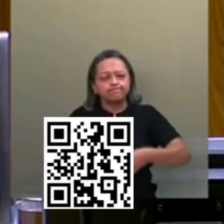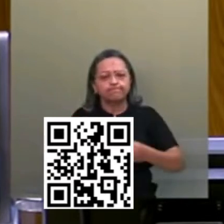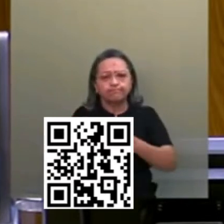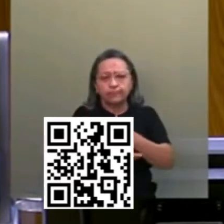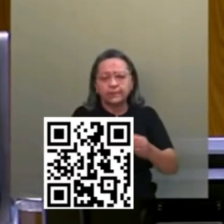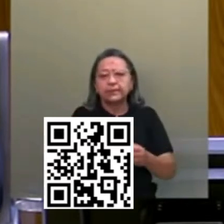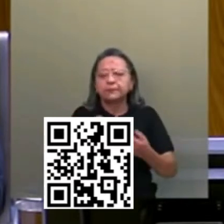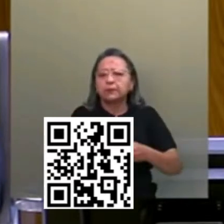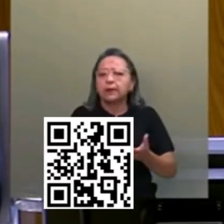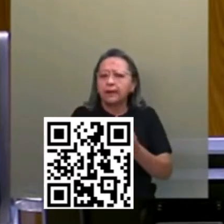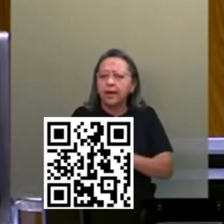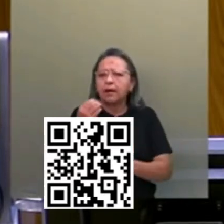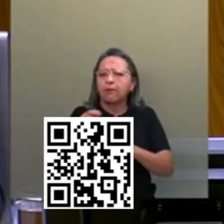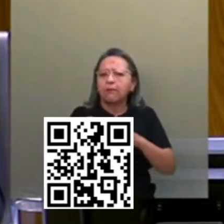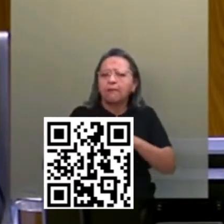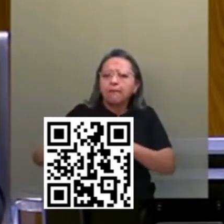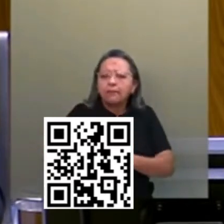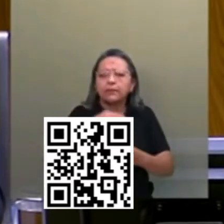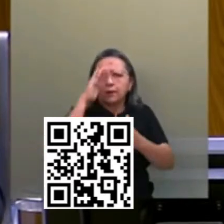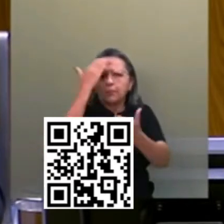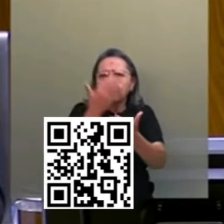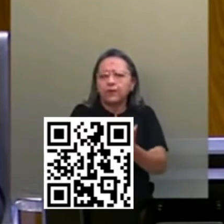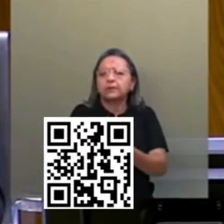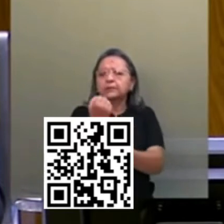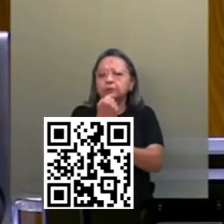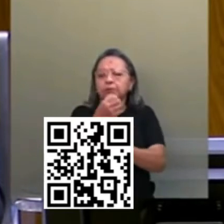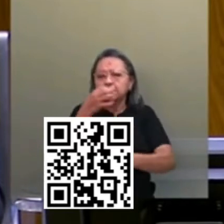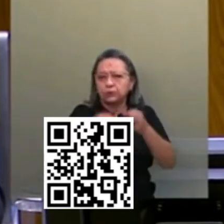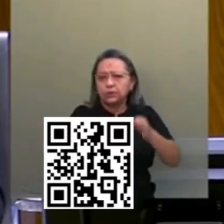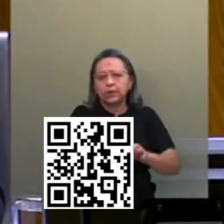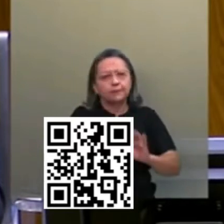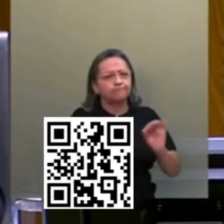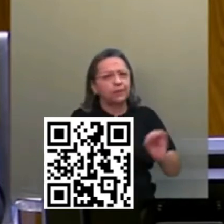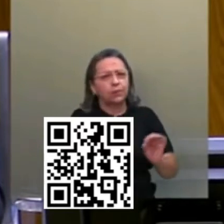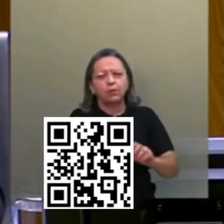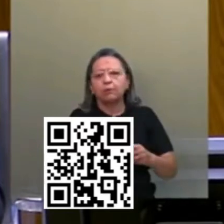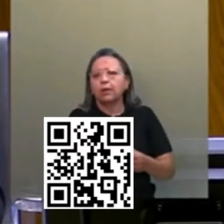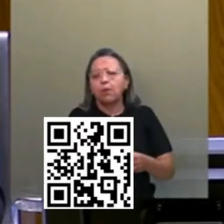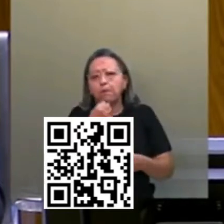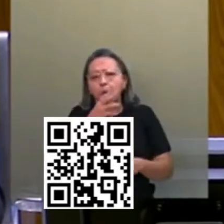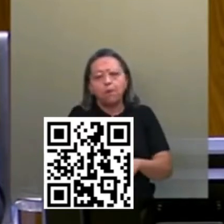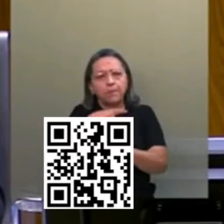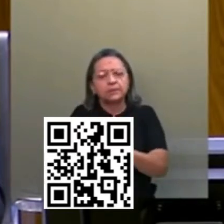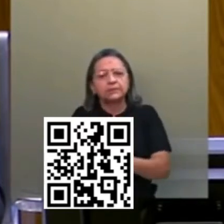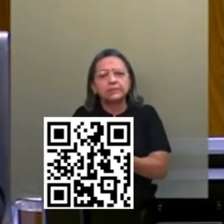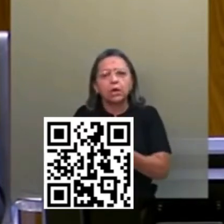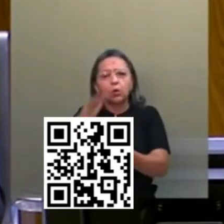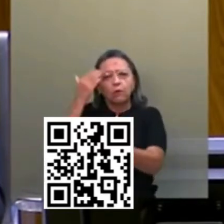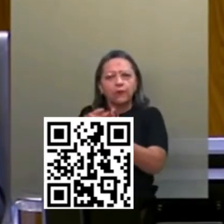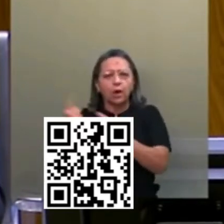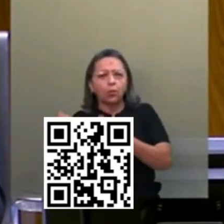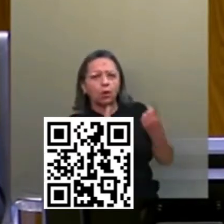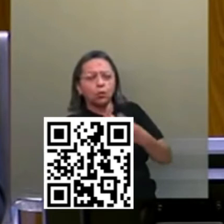preciso criar um ambiente de confiança e de segurança jurídica. Não há como termos um grande país sem confiarmos uns nos outros,